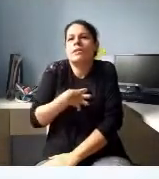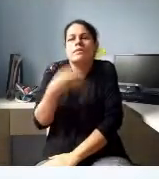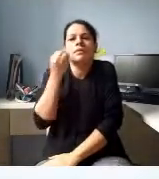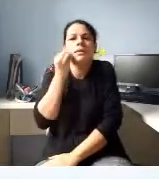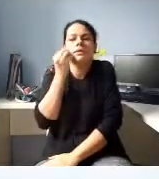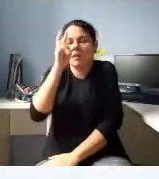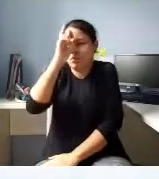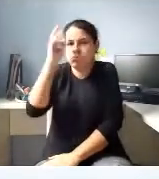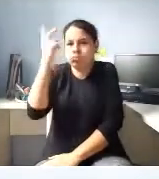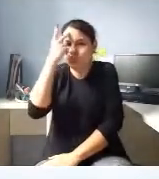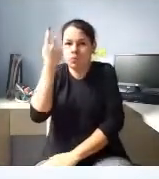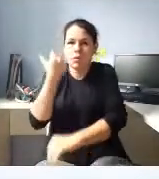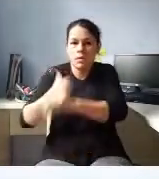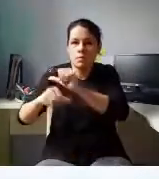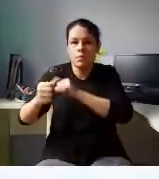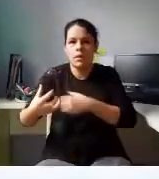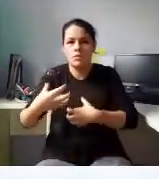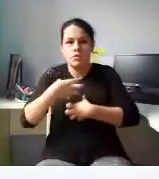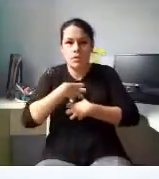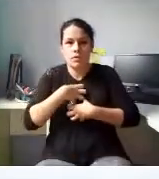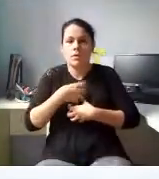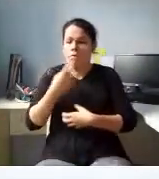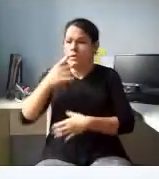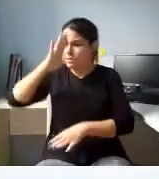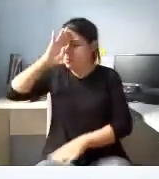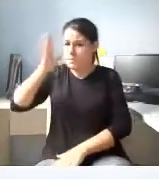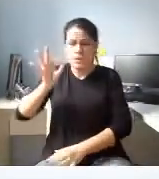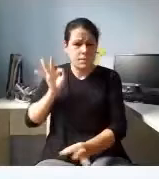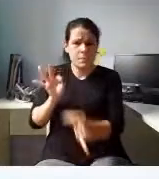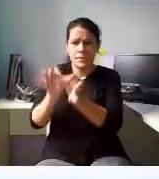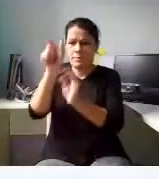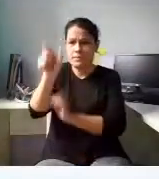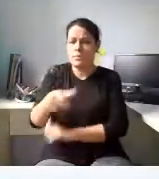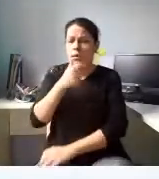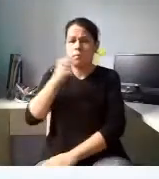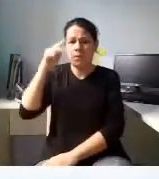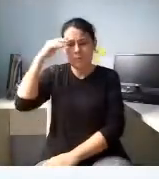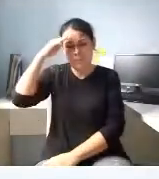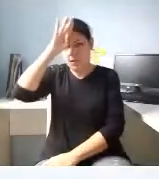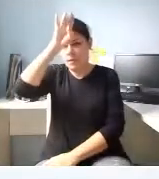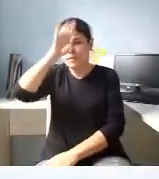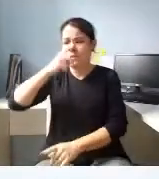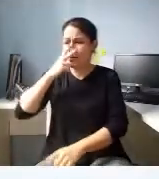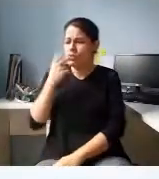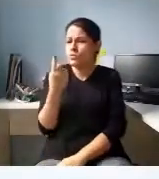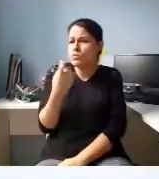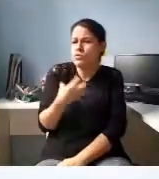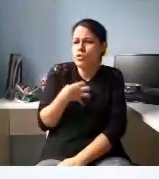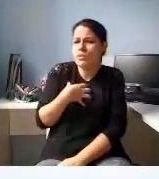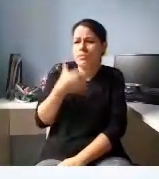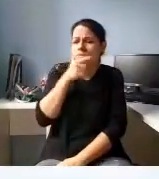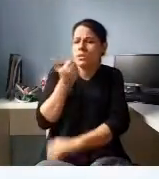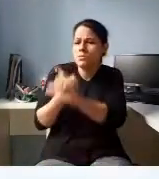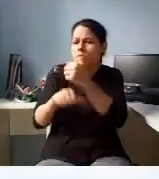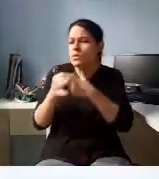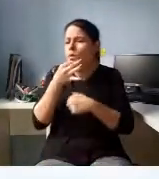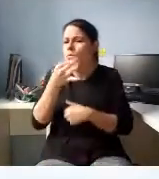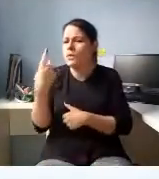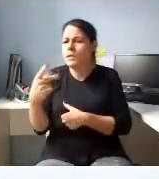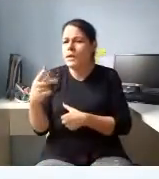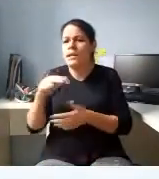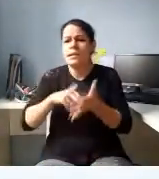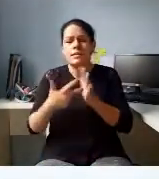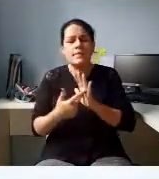mudar, me refiro ao presidente, dele tentar mudar essa perspectiva da economia? Será que ele